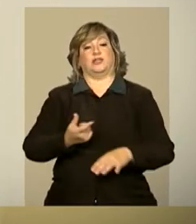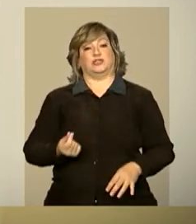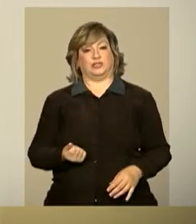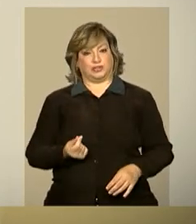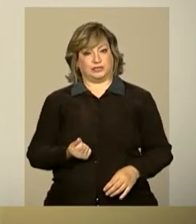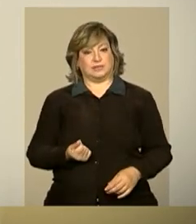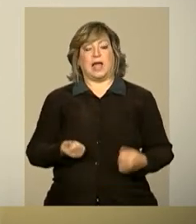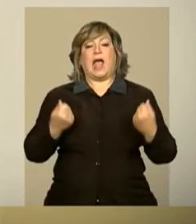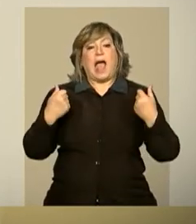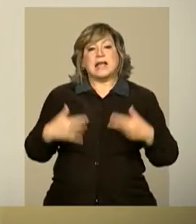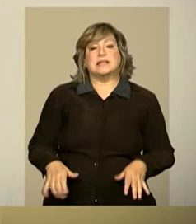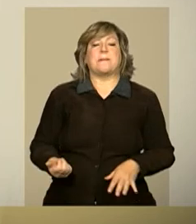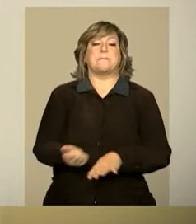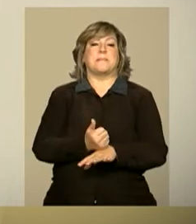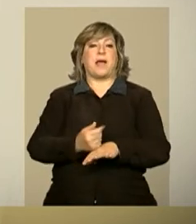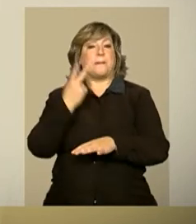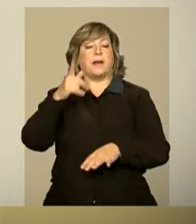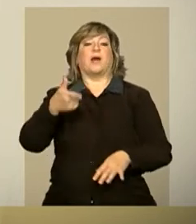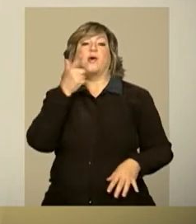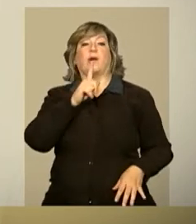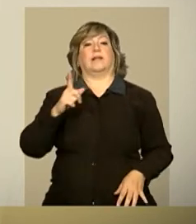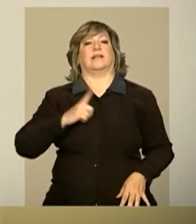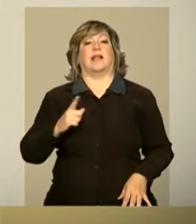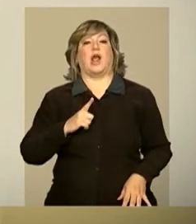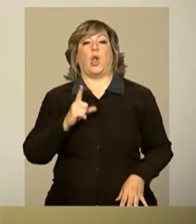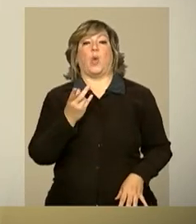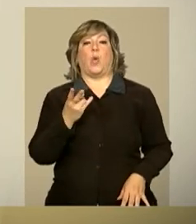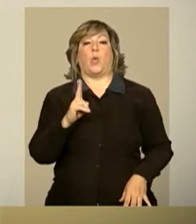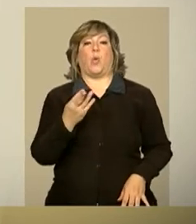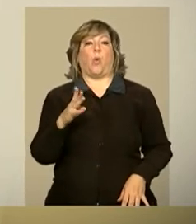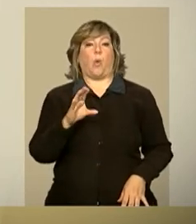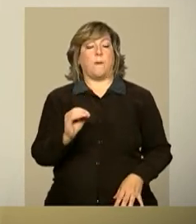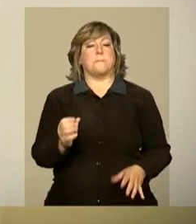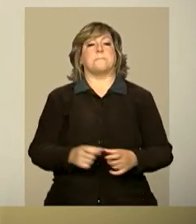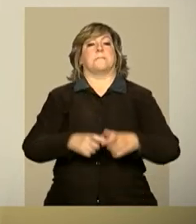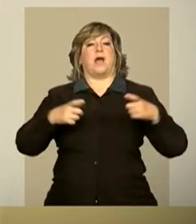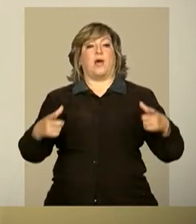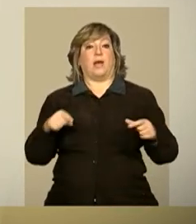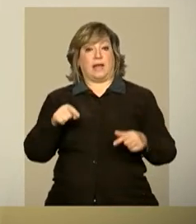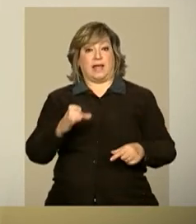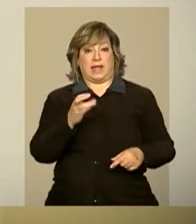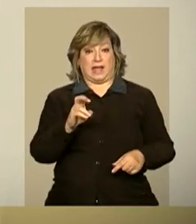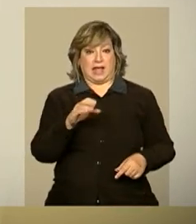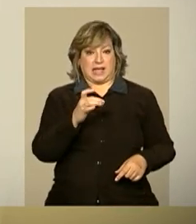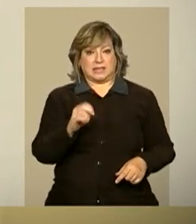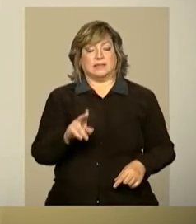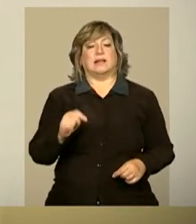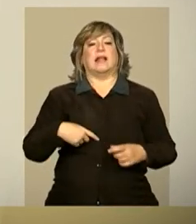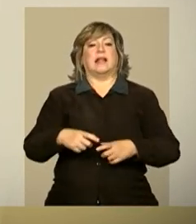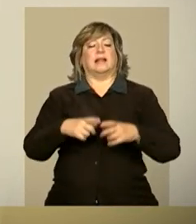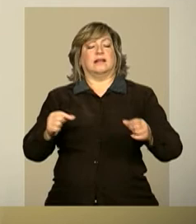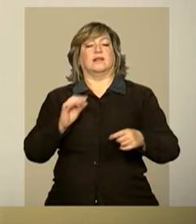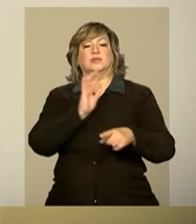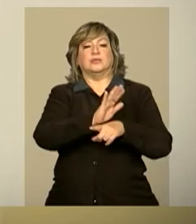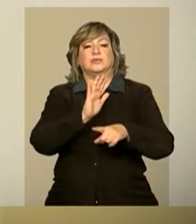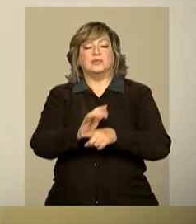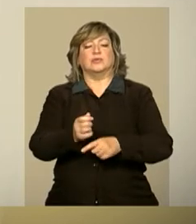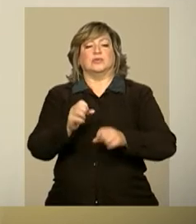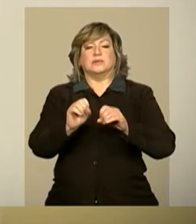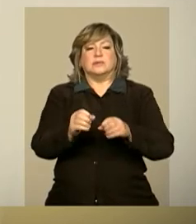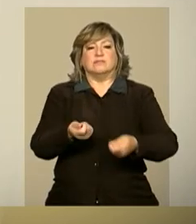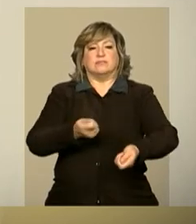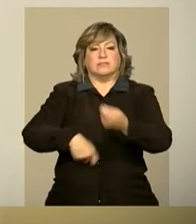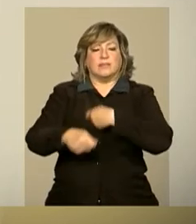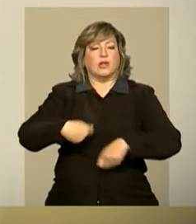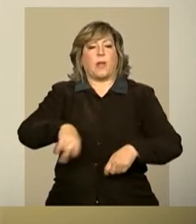e a gastar melhor para ter um lucro o crescer leva educação financeira para os nossos